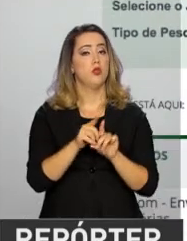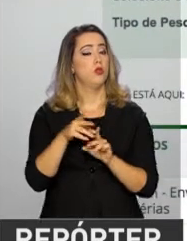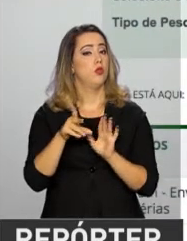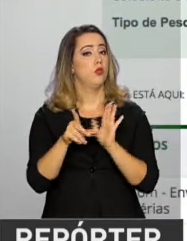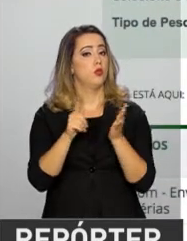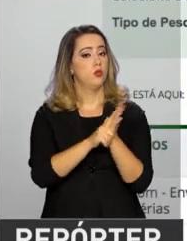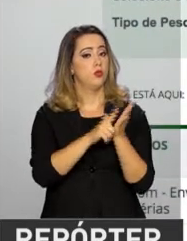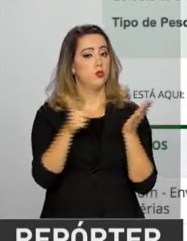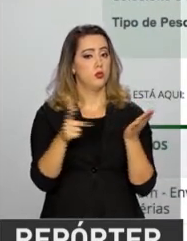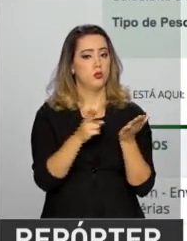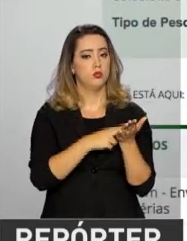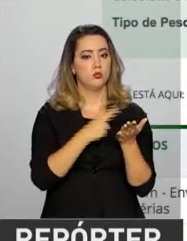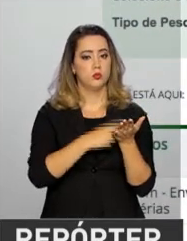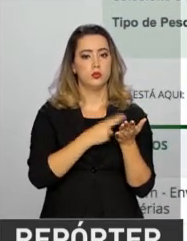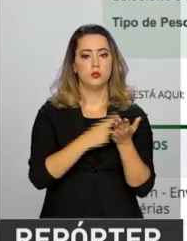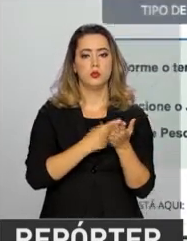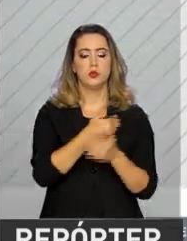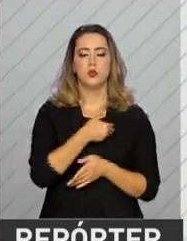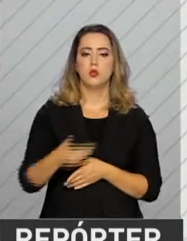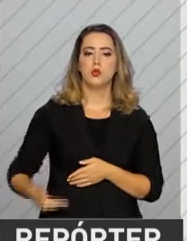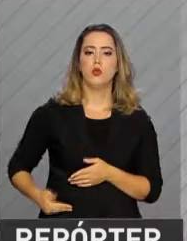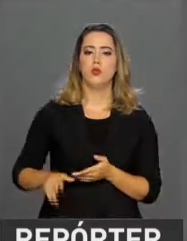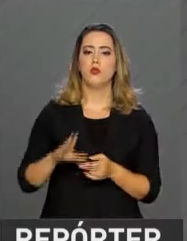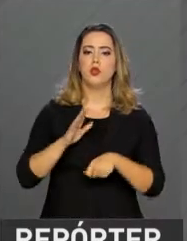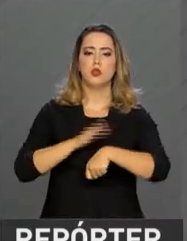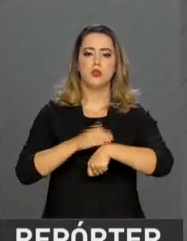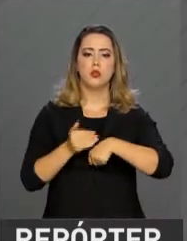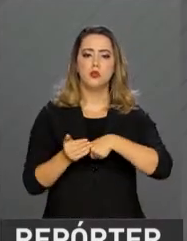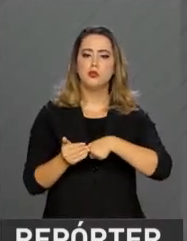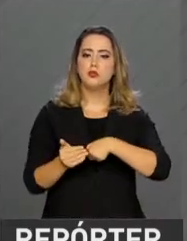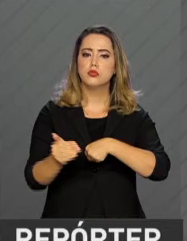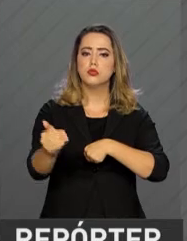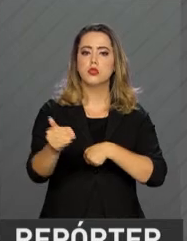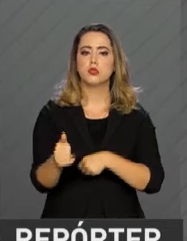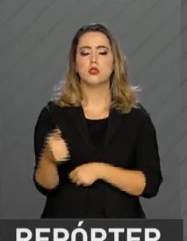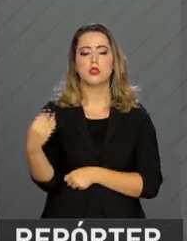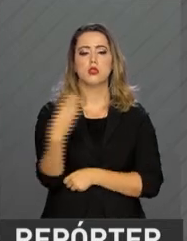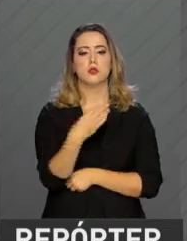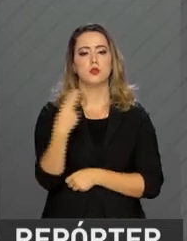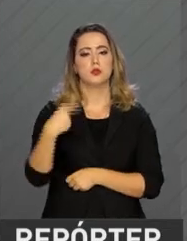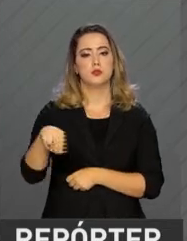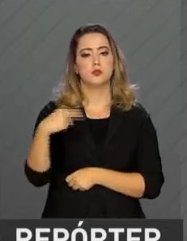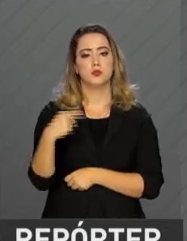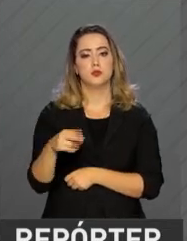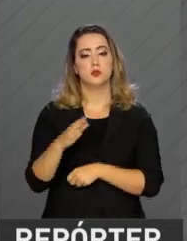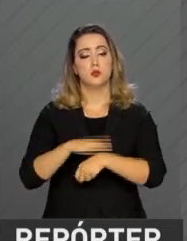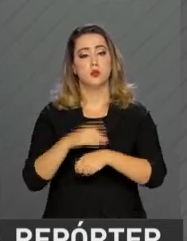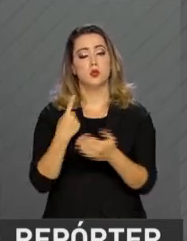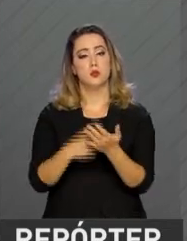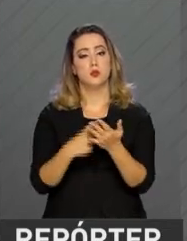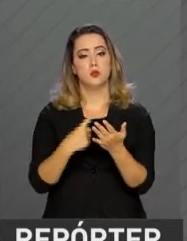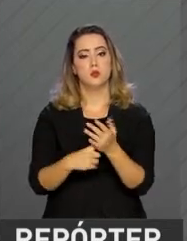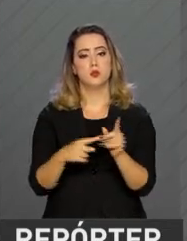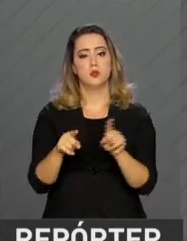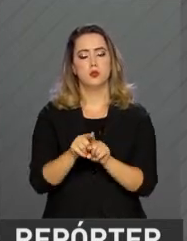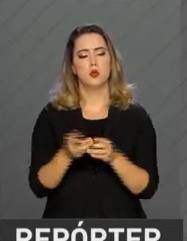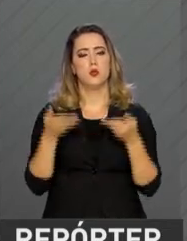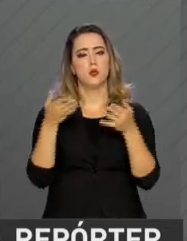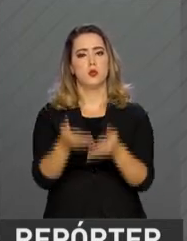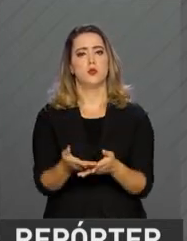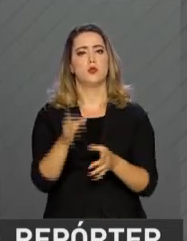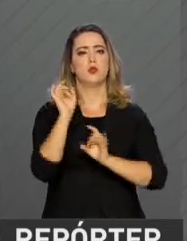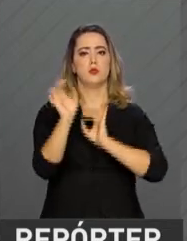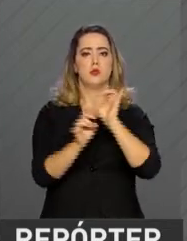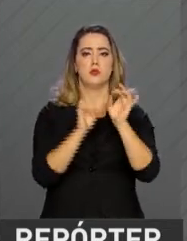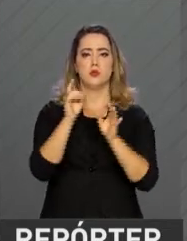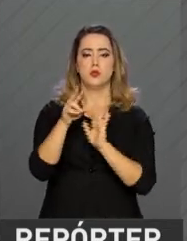oficial da união o governo prorrogou até 14 de novembro prazo de adesão ao programa especial de regularização